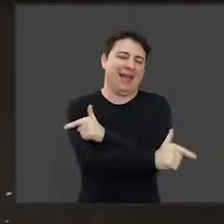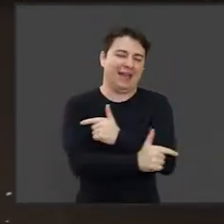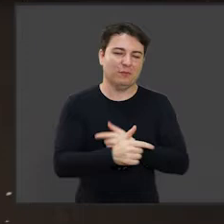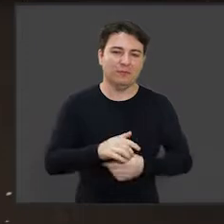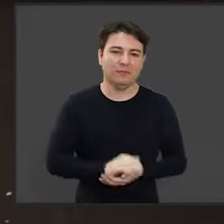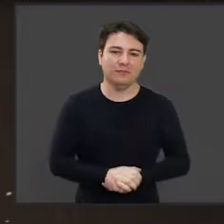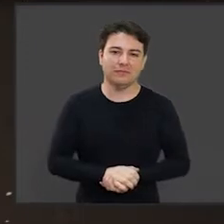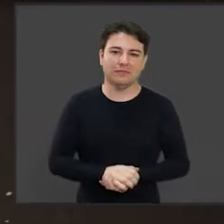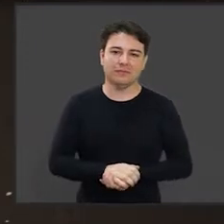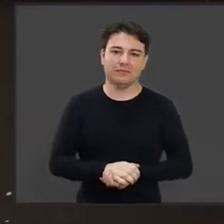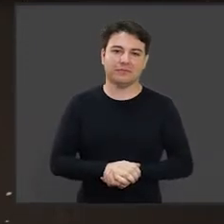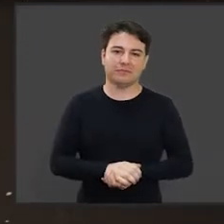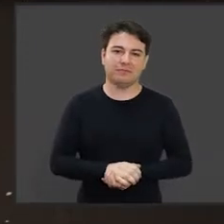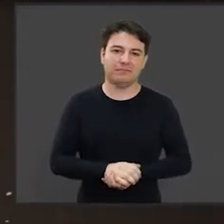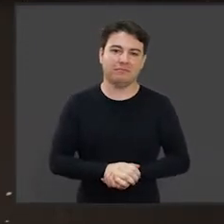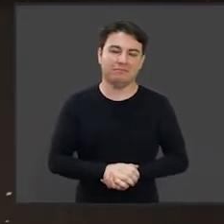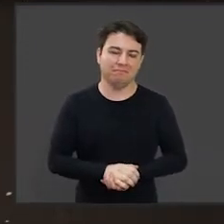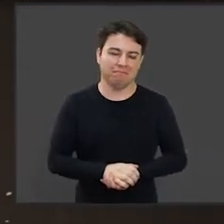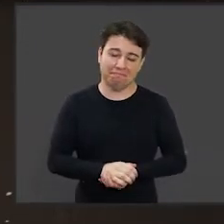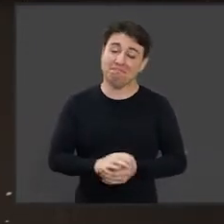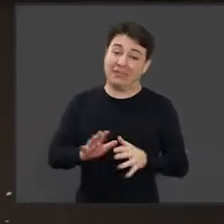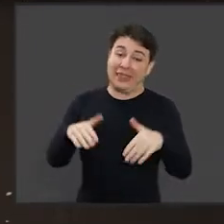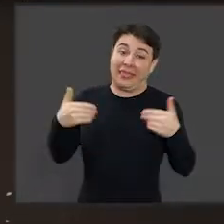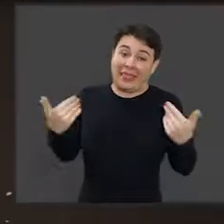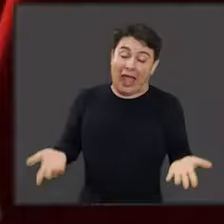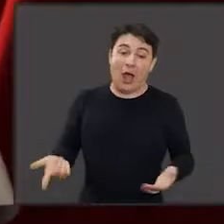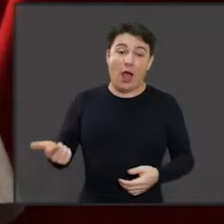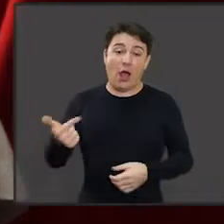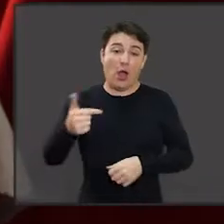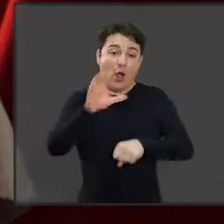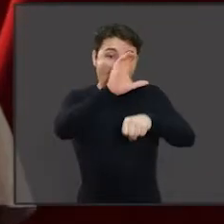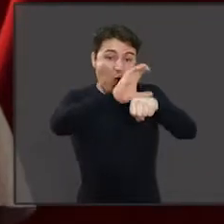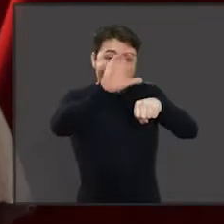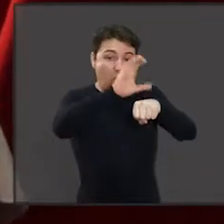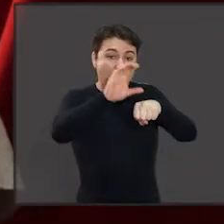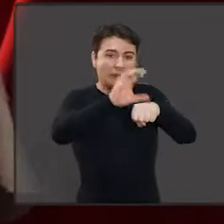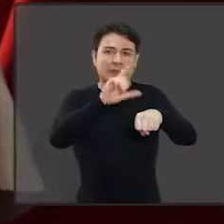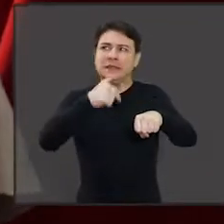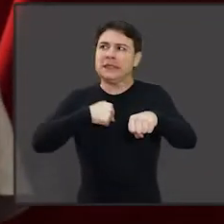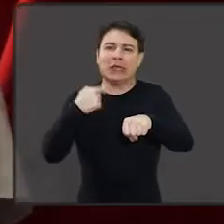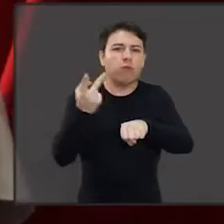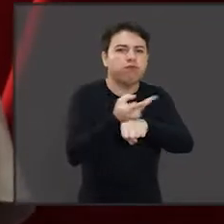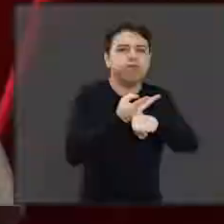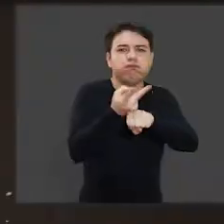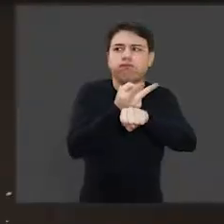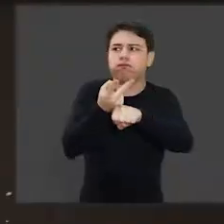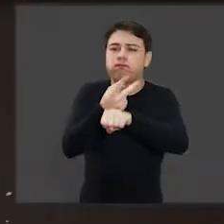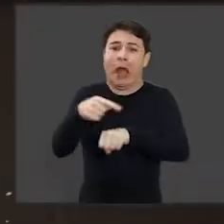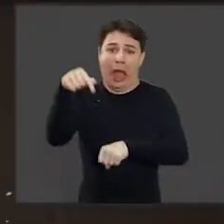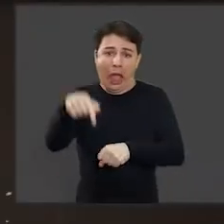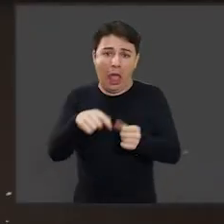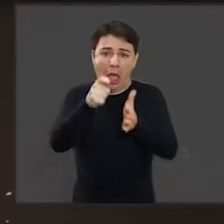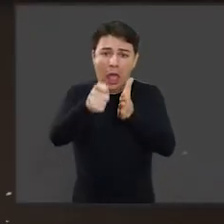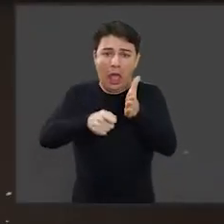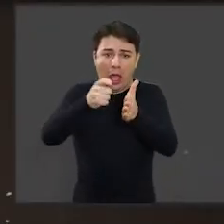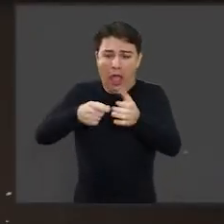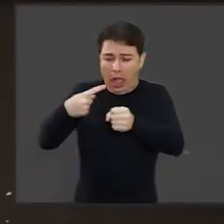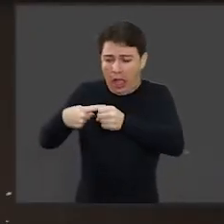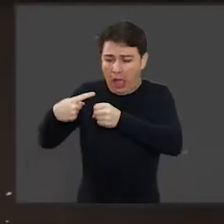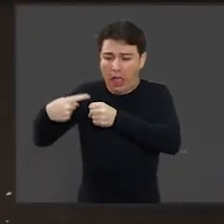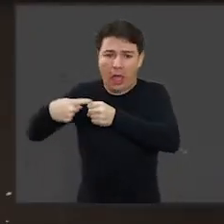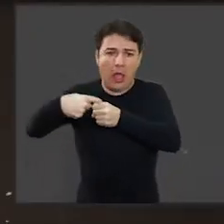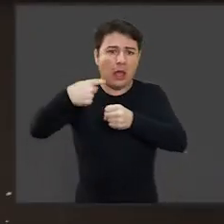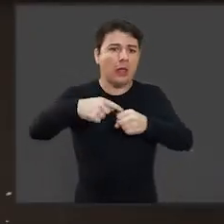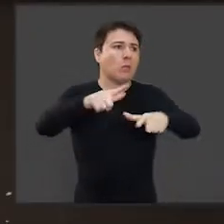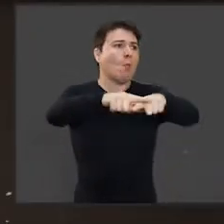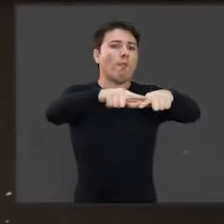muito criativo, e todo mundo ri, e é incrível. Foi aí que eu fui buscar para ver se tinha alguma formação, se tinha algum curso, alguma oficina,